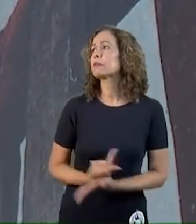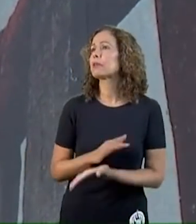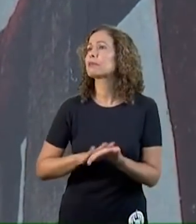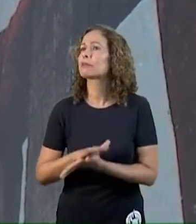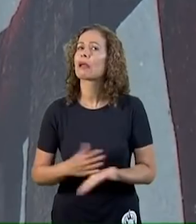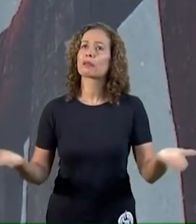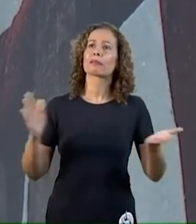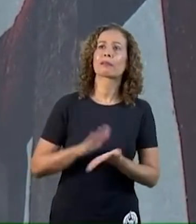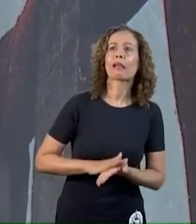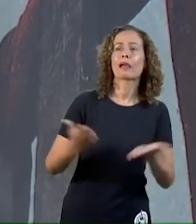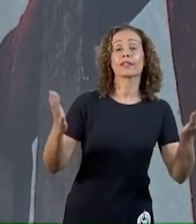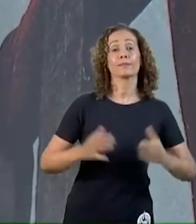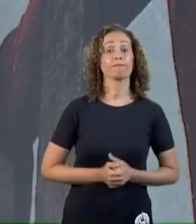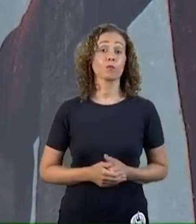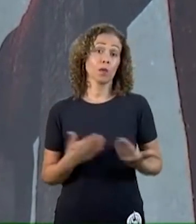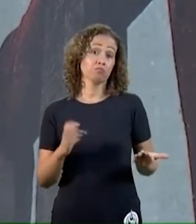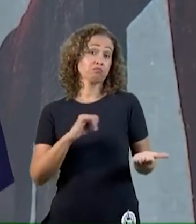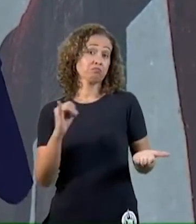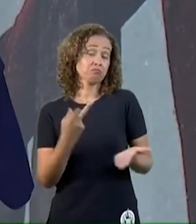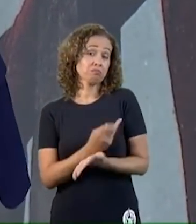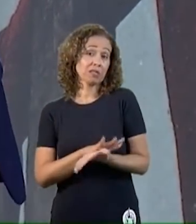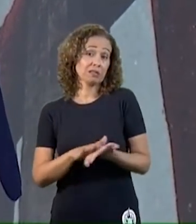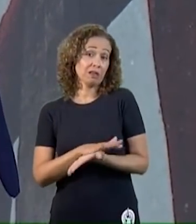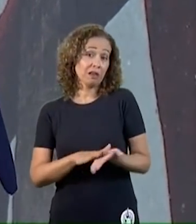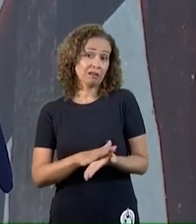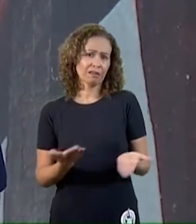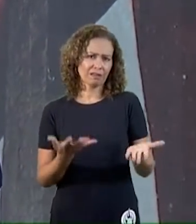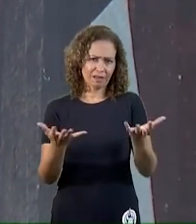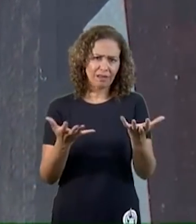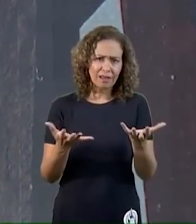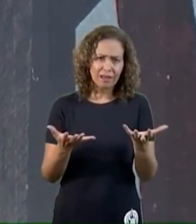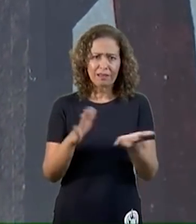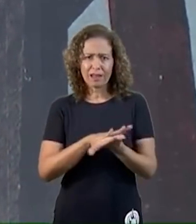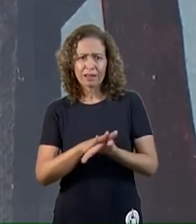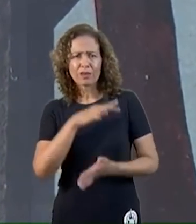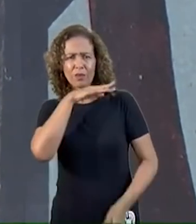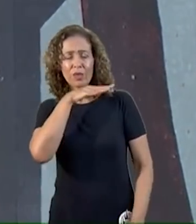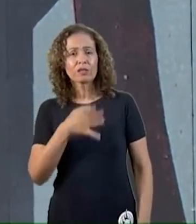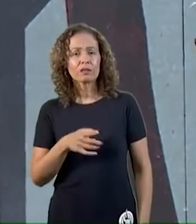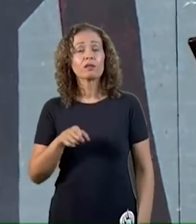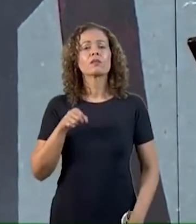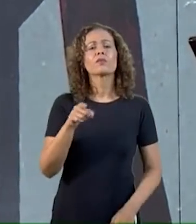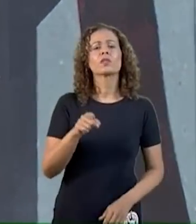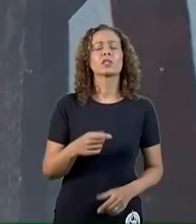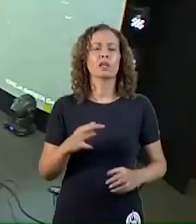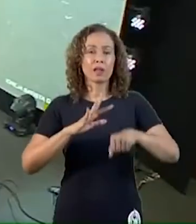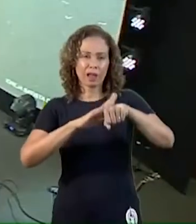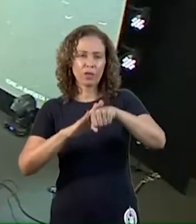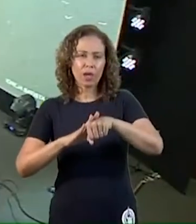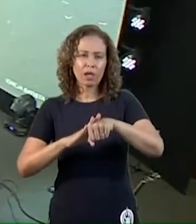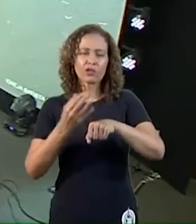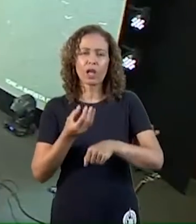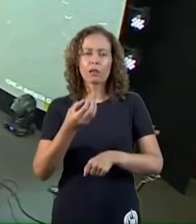também não acontece nada ruim. Quer que desenha? Você está entubado em algum lugar? Você